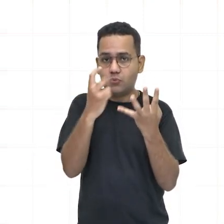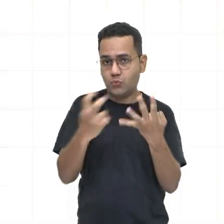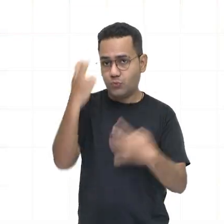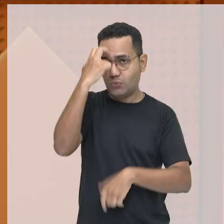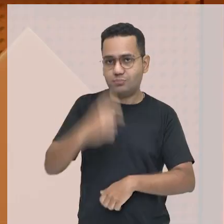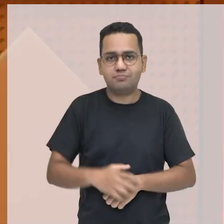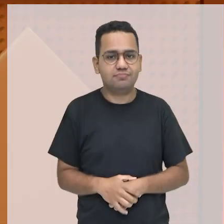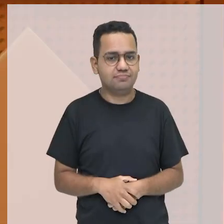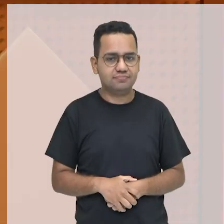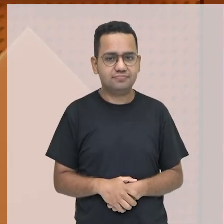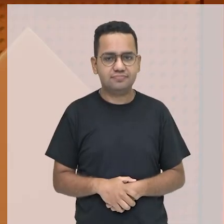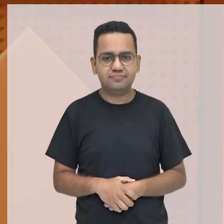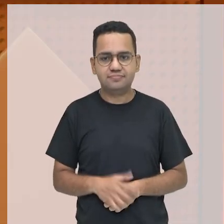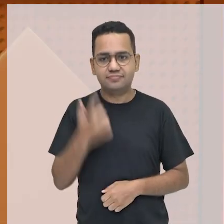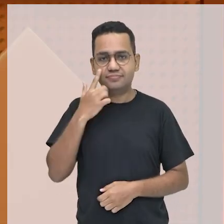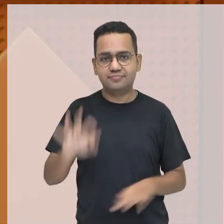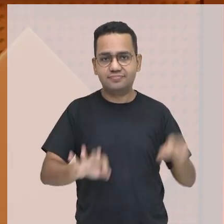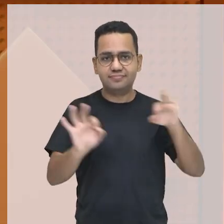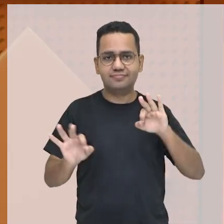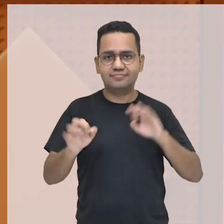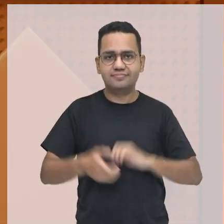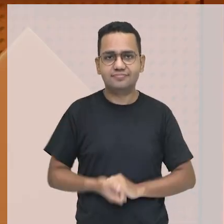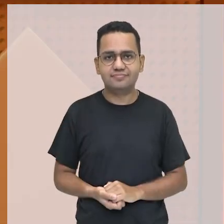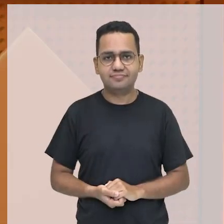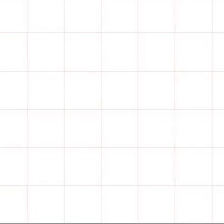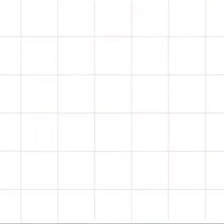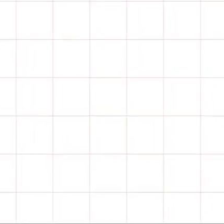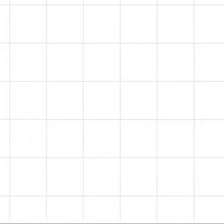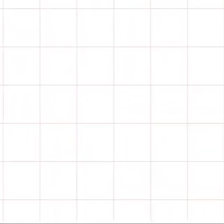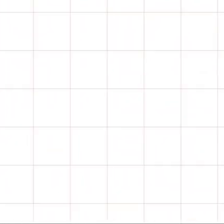de cultura. Vamos lá para a aula então.